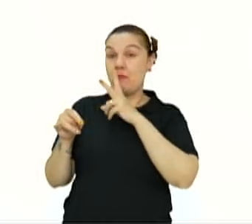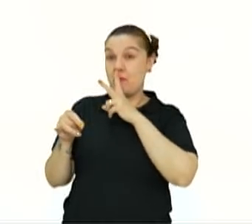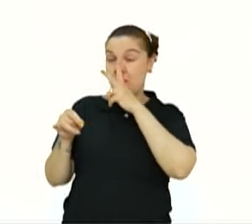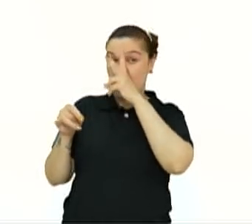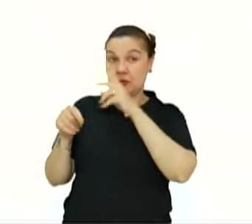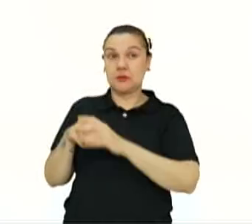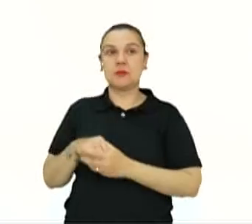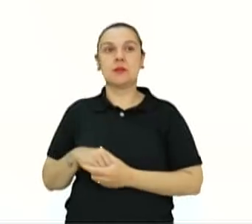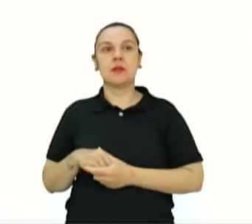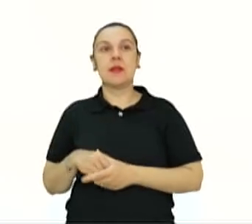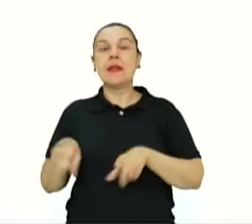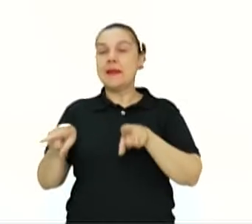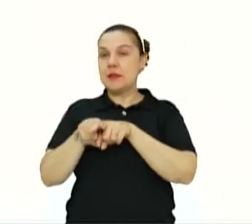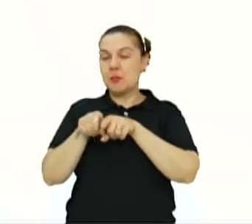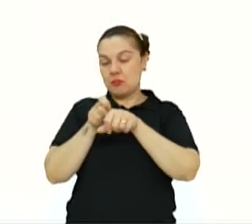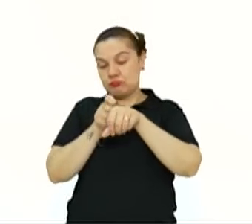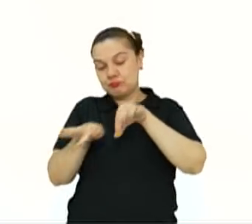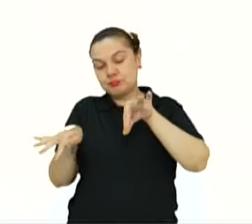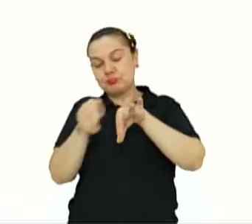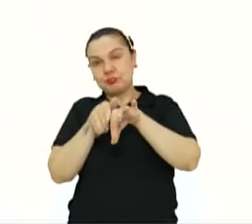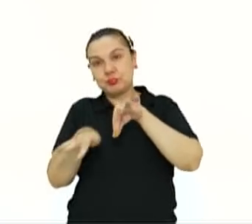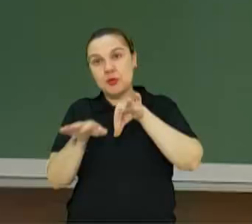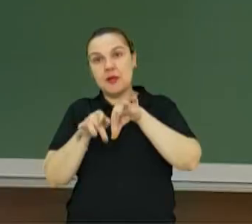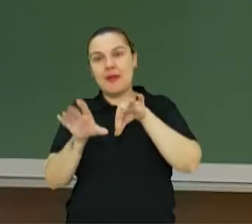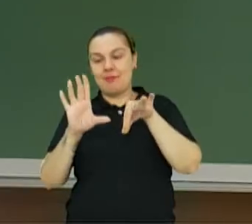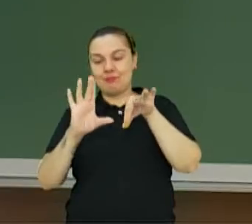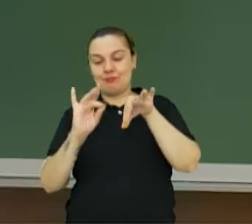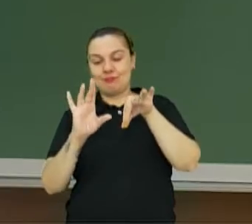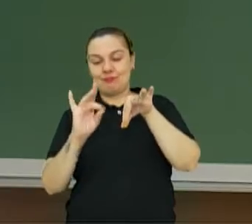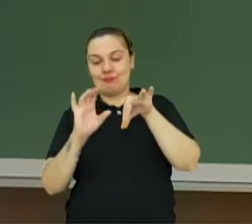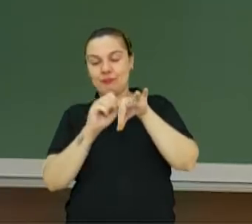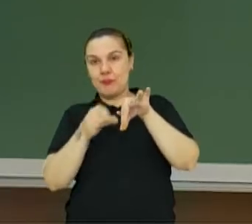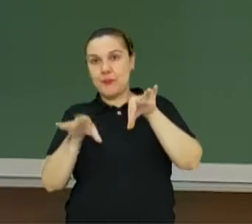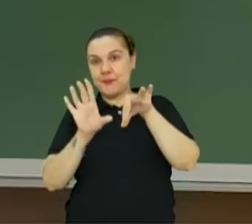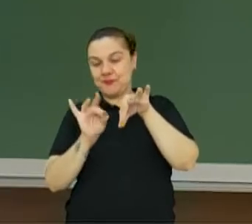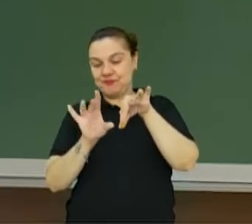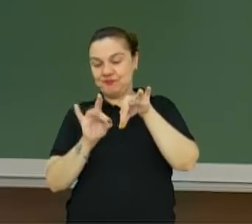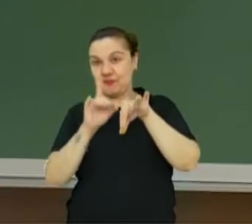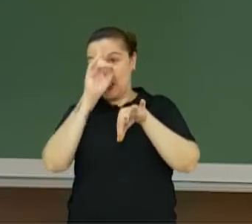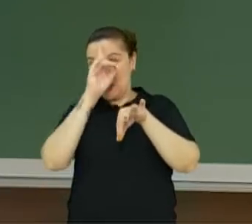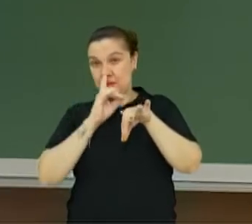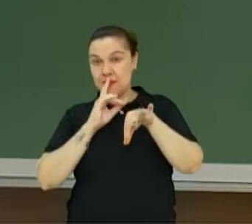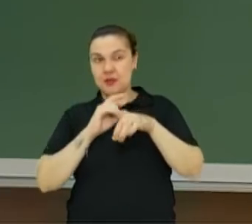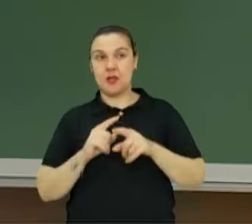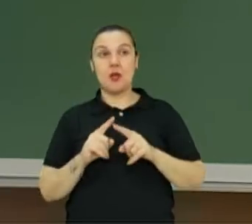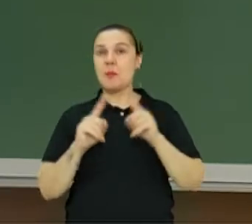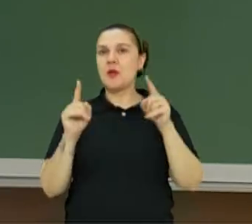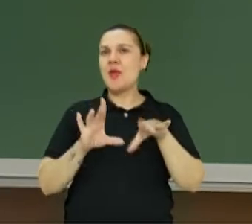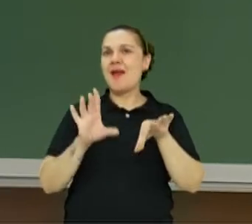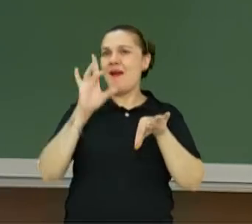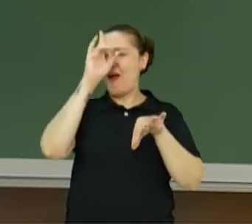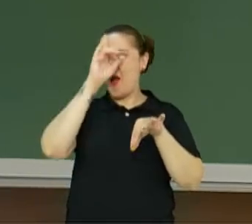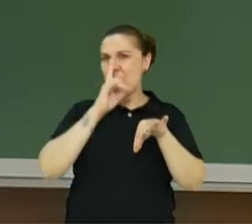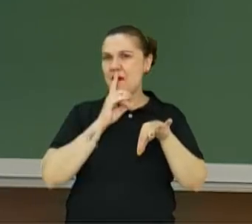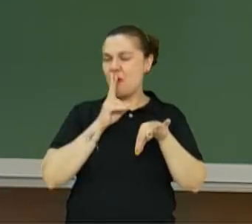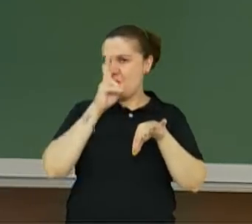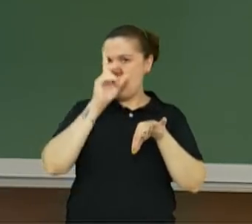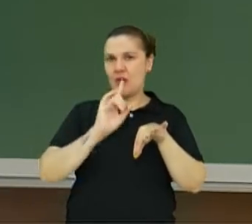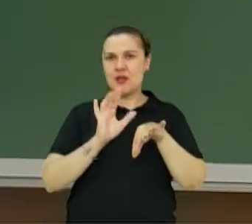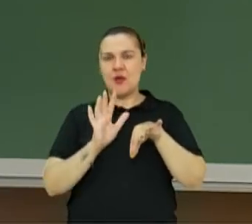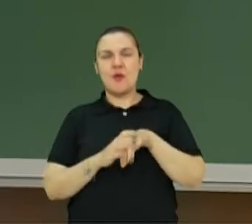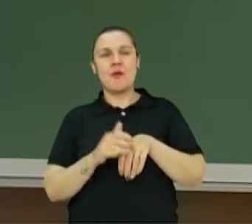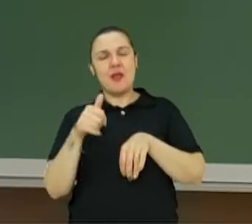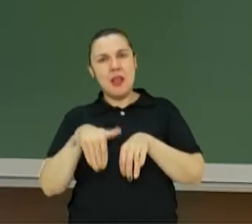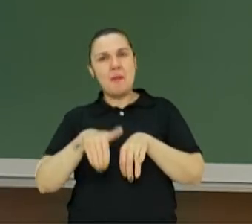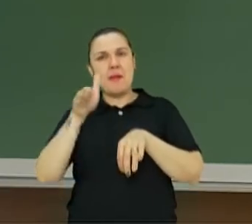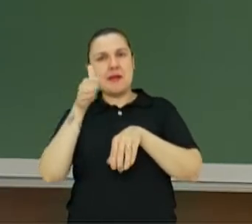vermelhidão também e muitas vezes pode acontecer também dela ter mais corrimento, só que não amarelado como na tricomoníase.